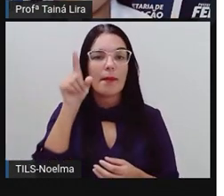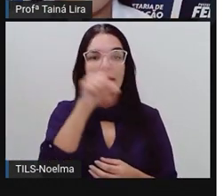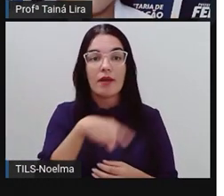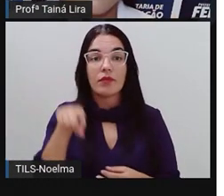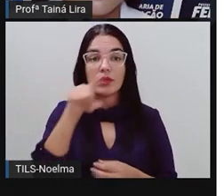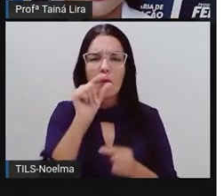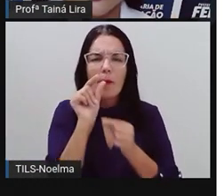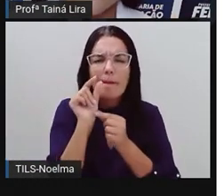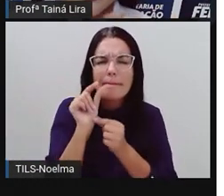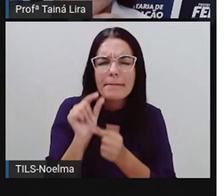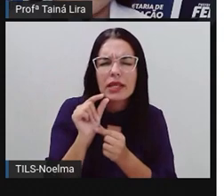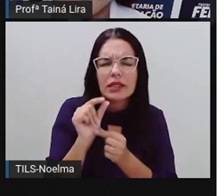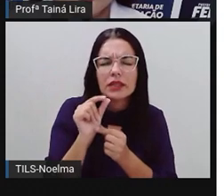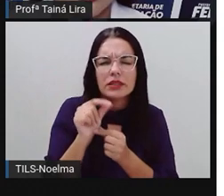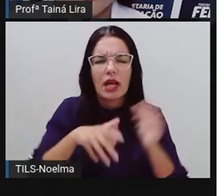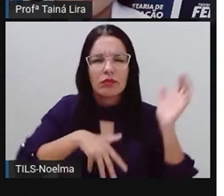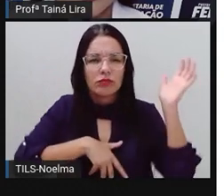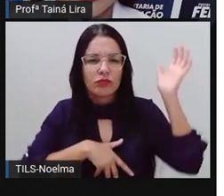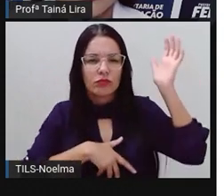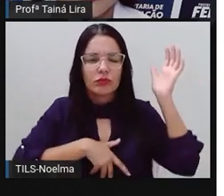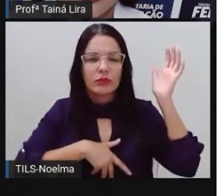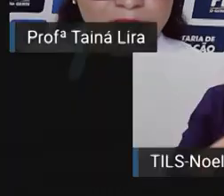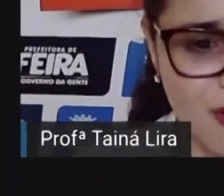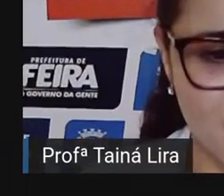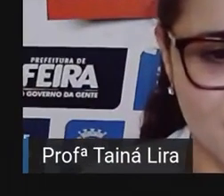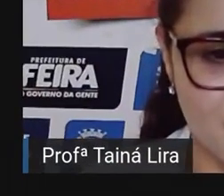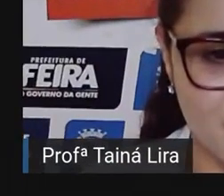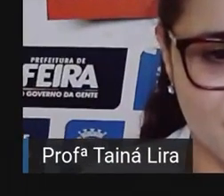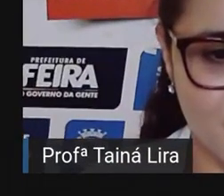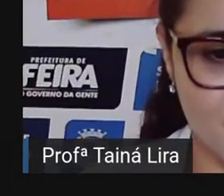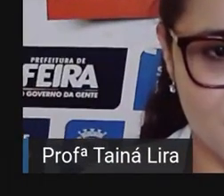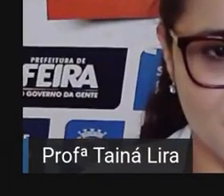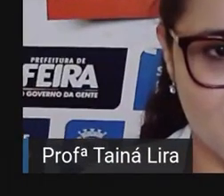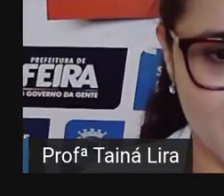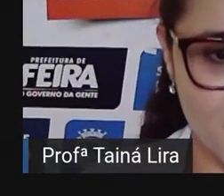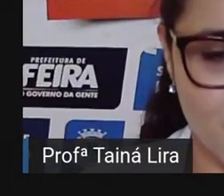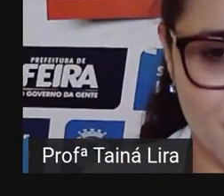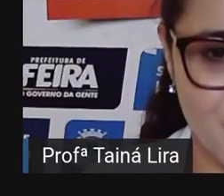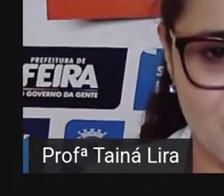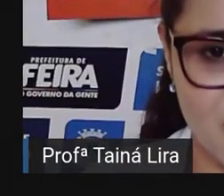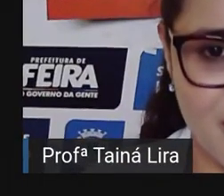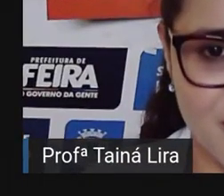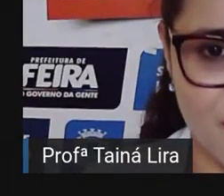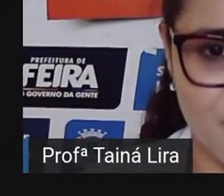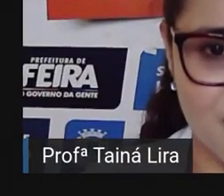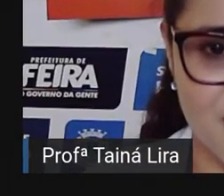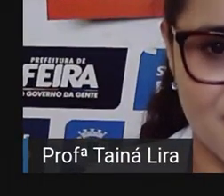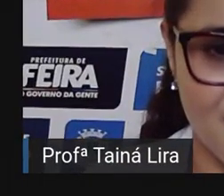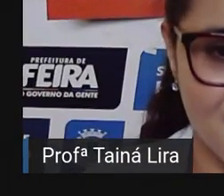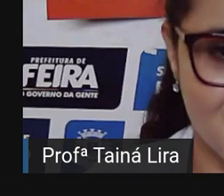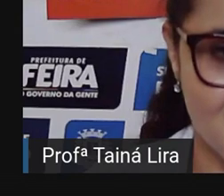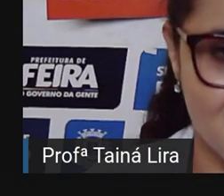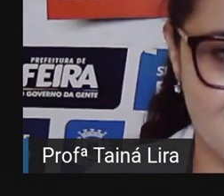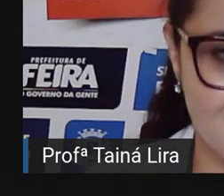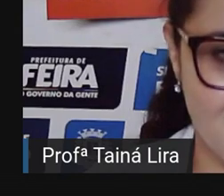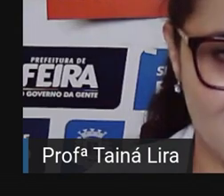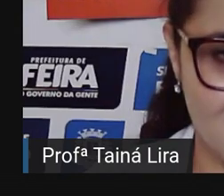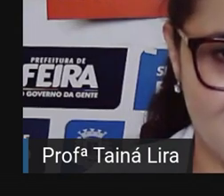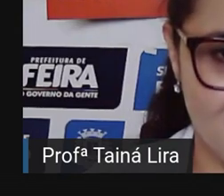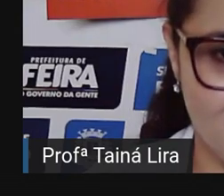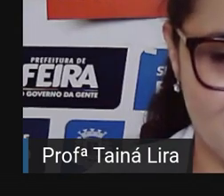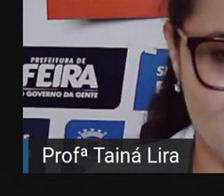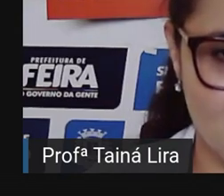vocês um pedacinho de uma roda de capoeira Tá bom então vamos ver deixa para compartilhar aqui com vocês lá